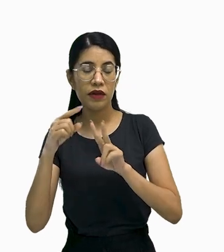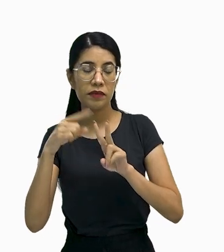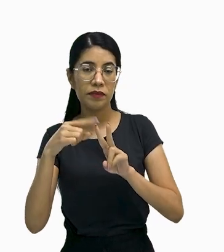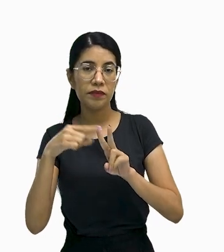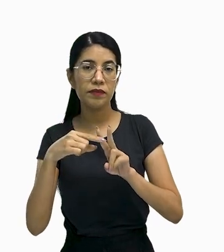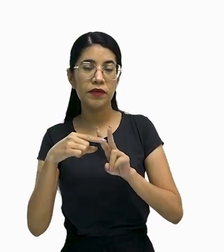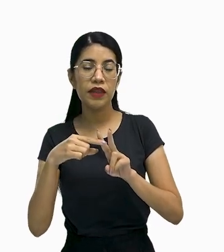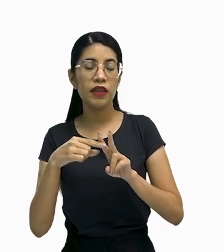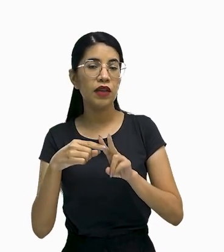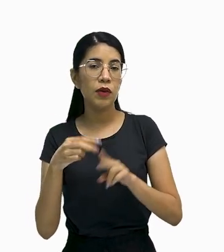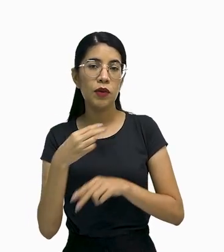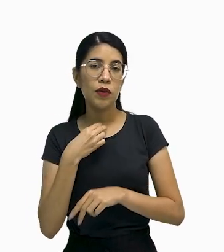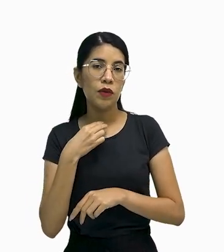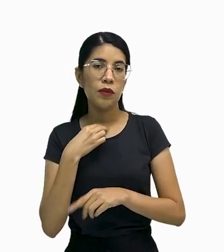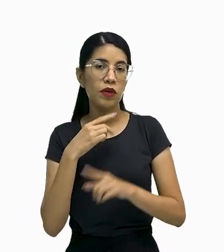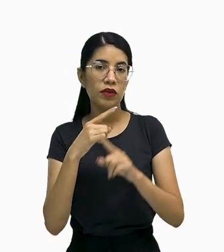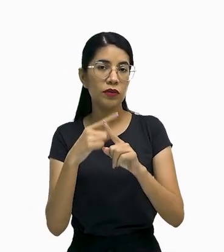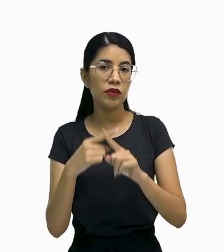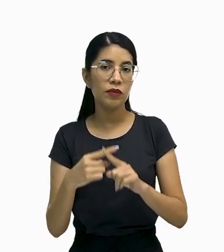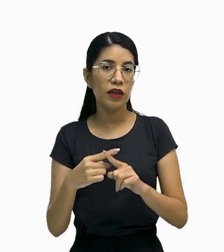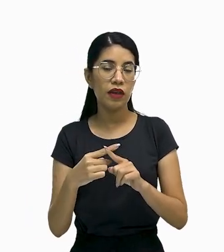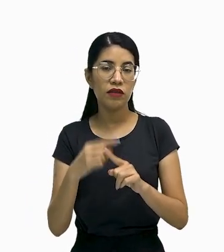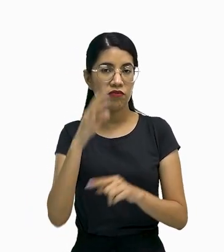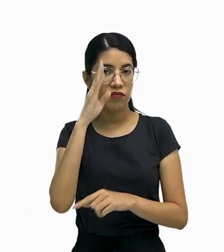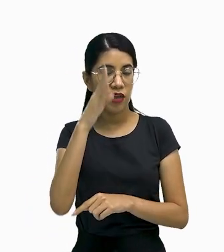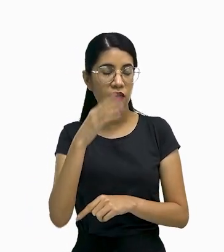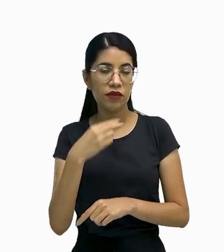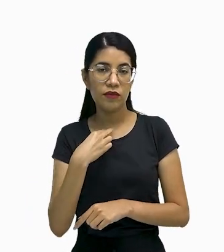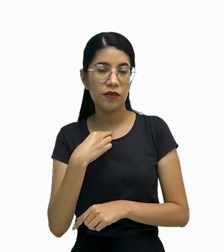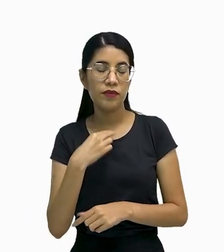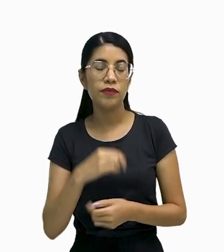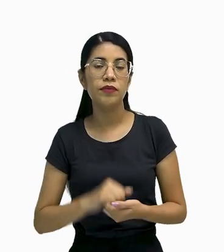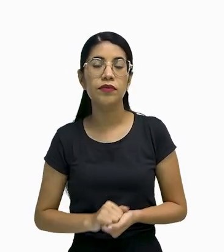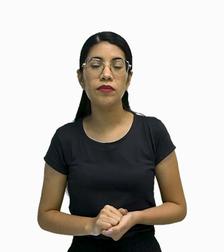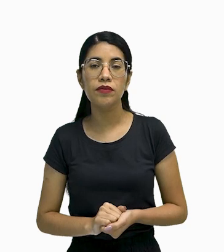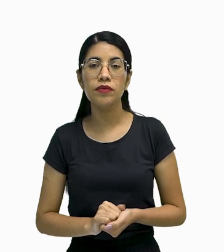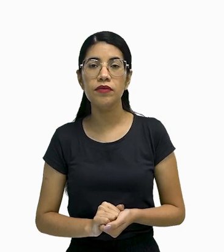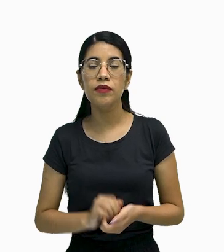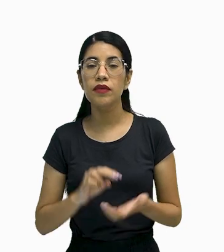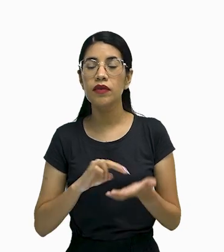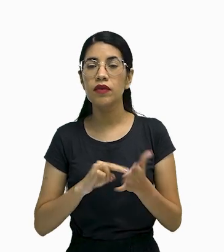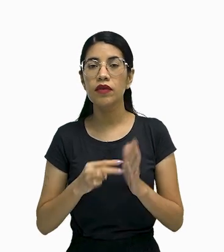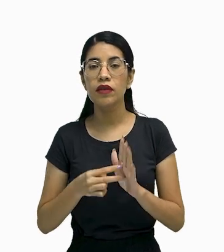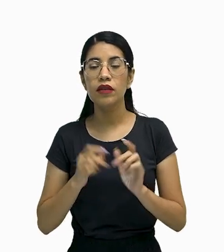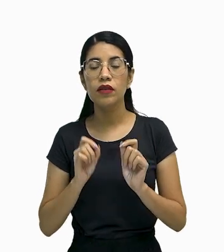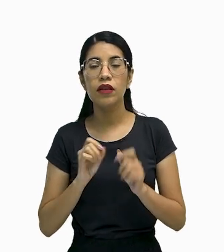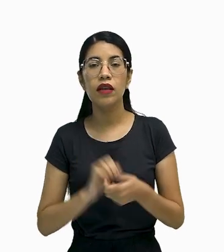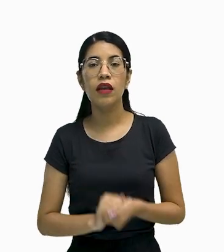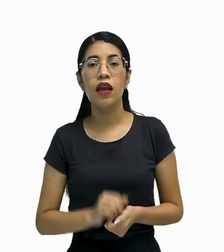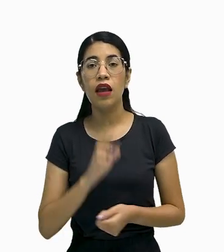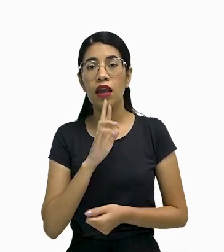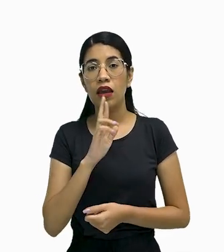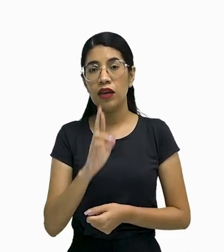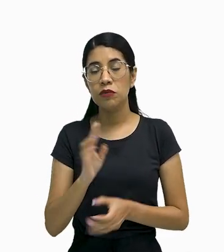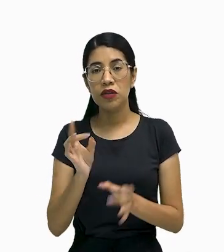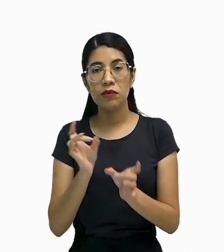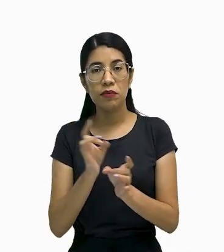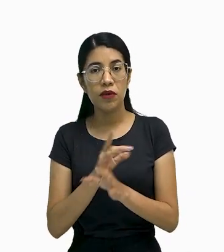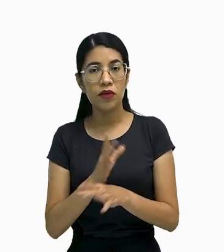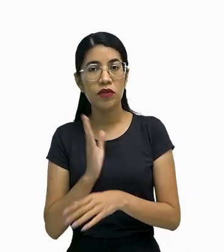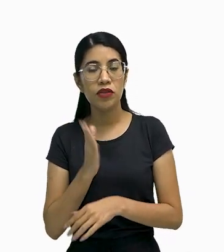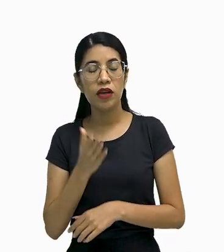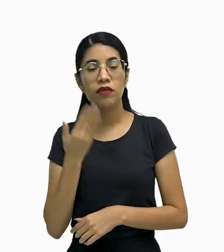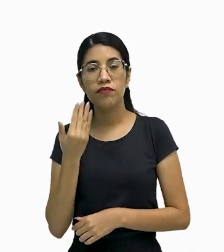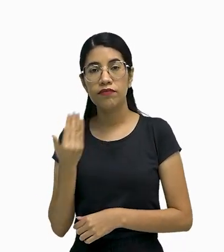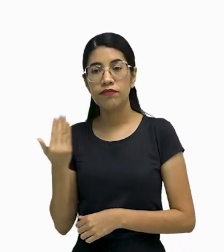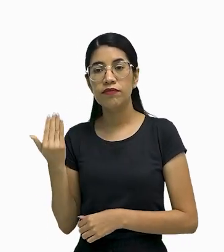raiz, a gente não pode multiplicar esses fatores. Ou seja, o resultado é realmente esse que